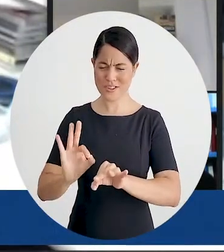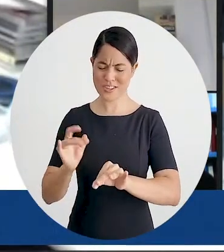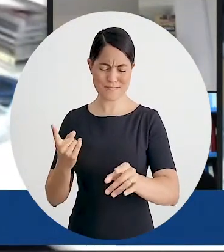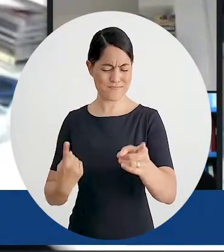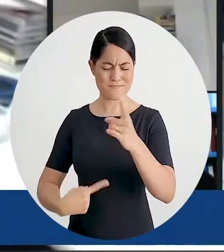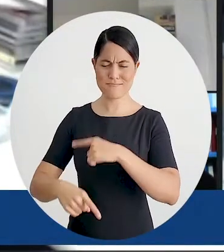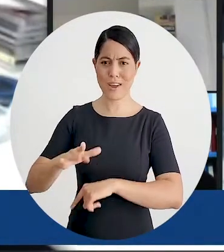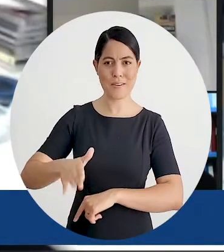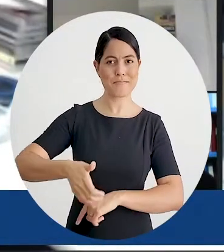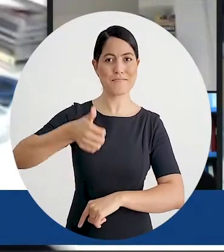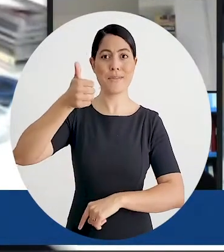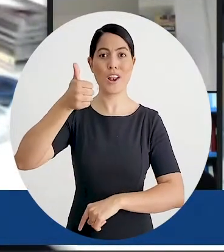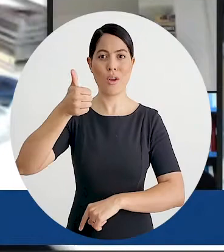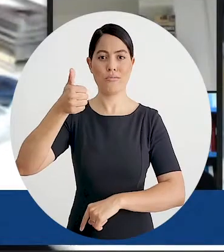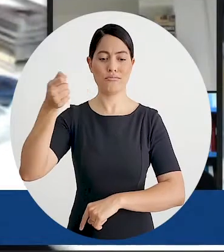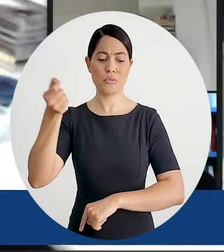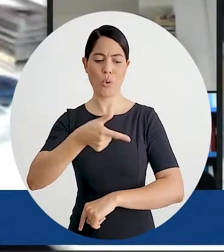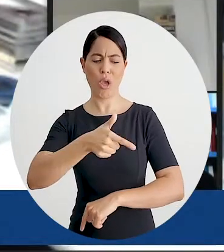produz.